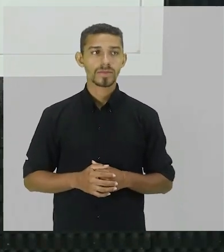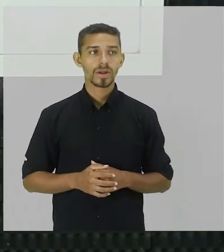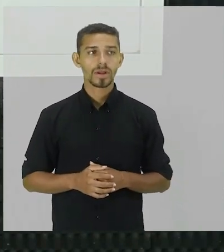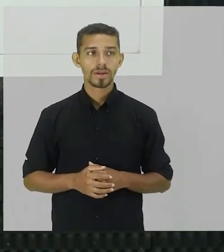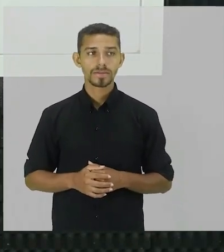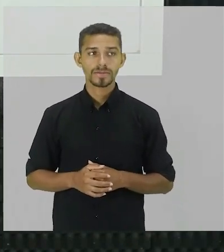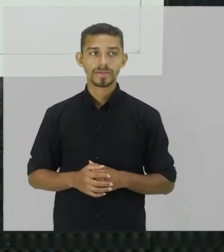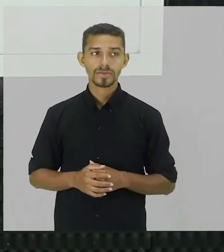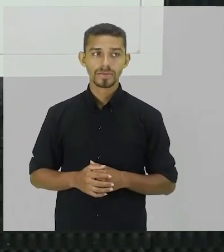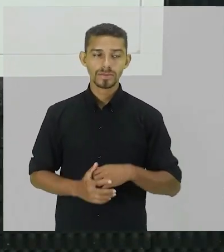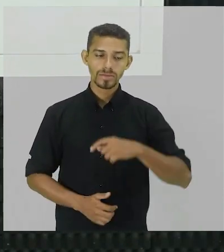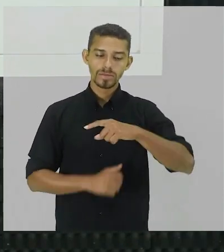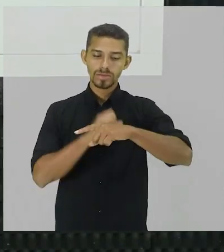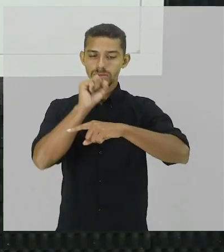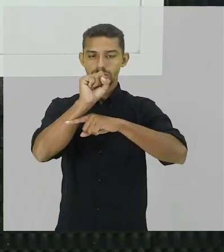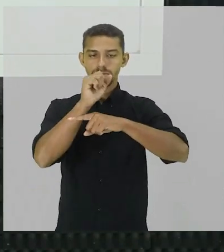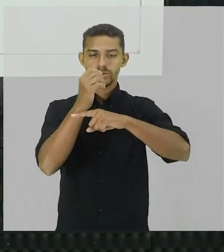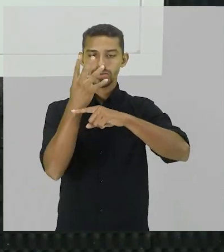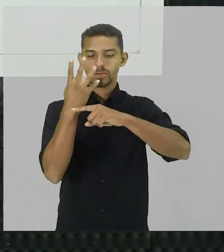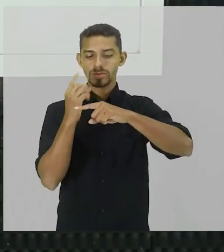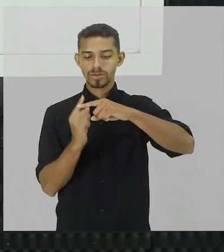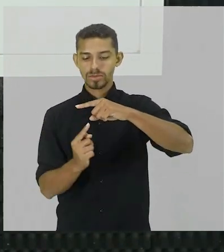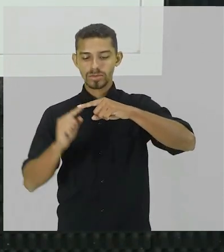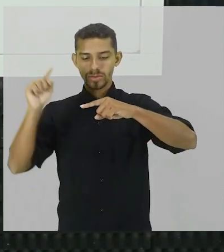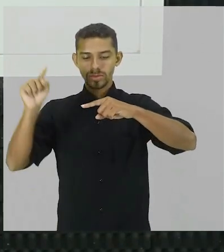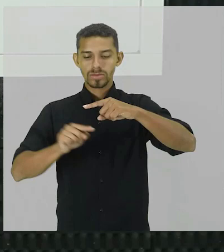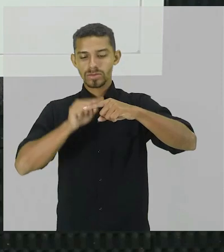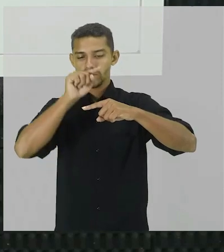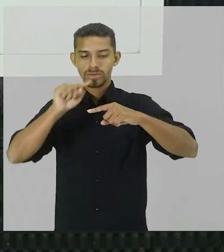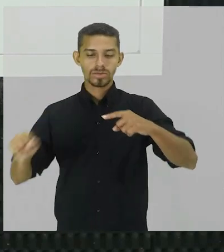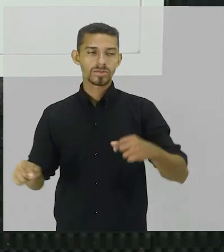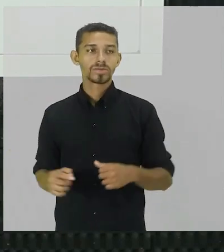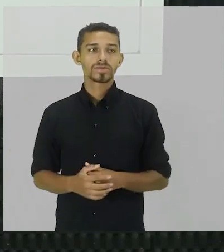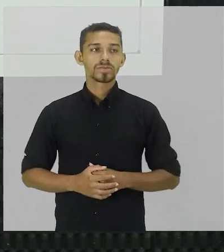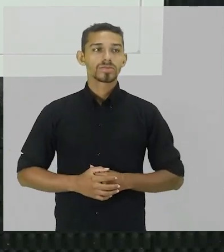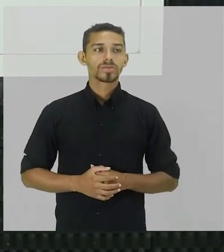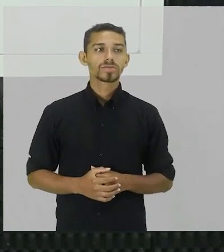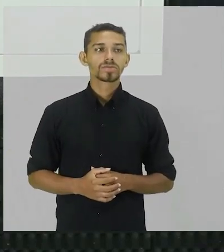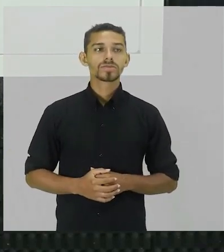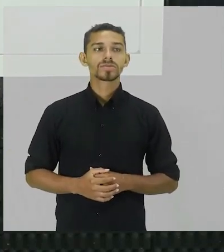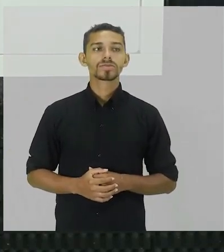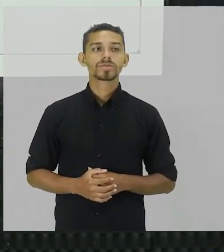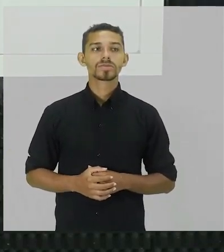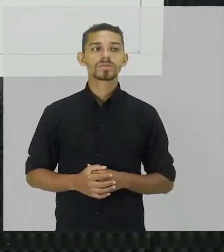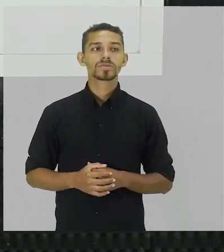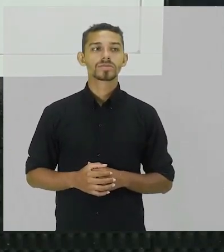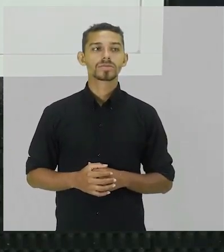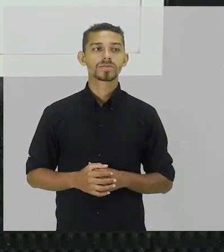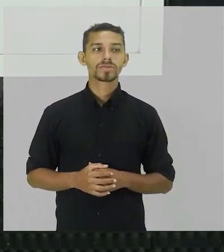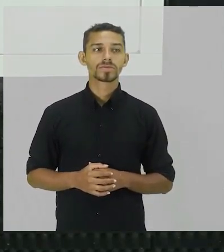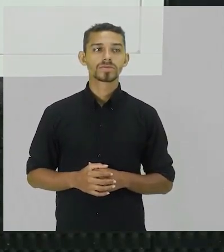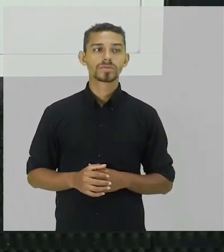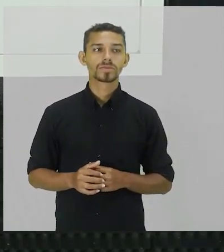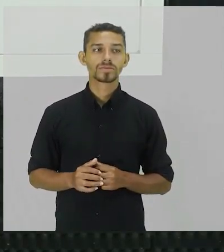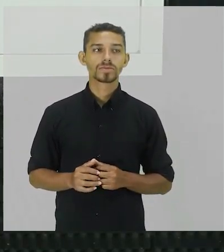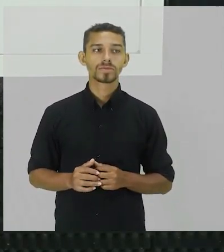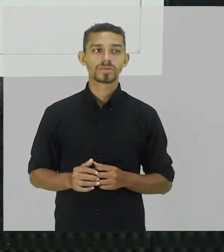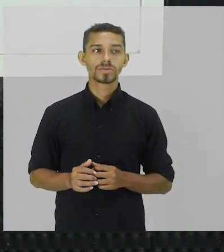produto dos meios pelos extremos, né? Fazer essa multiplicação assim, cruzando. Aí você vai